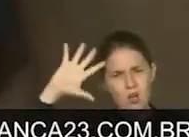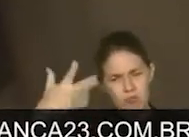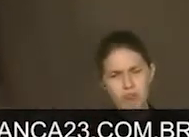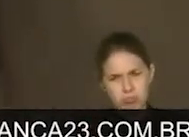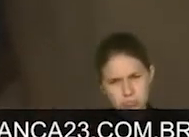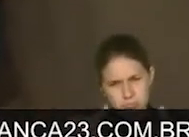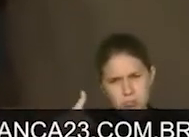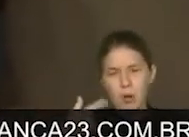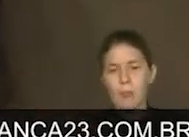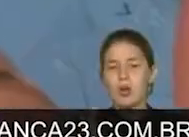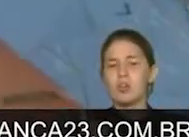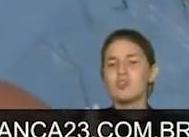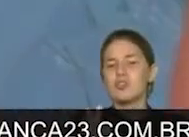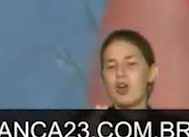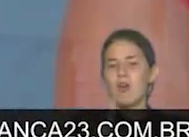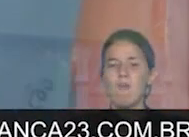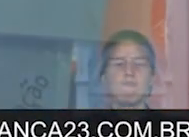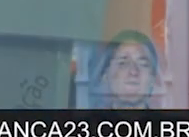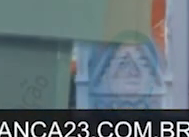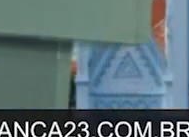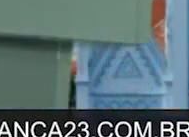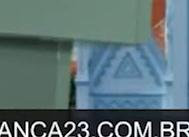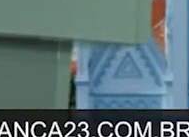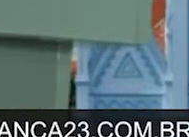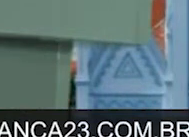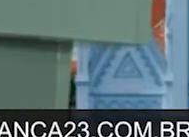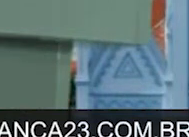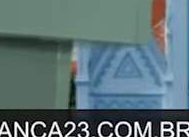que esse valor seja devolvido.